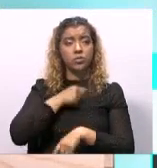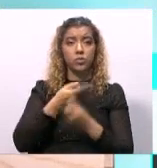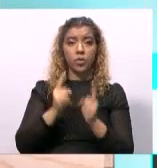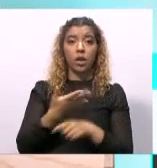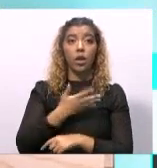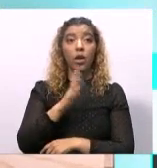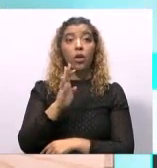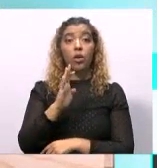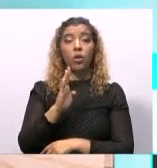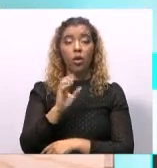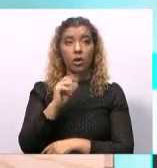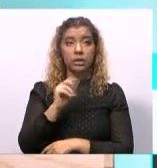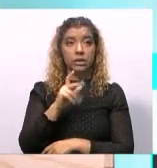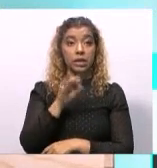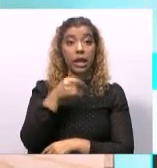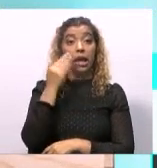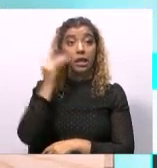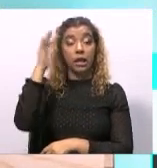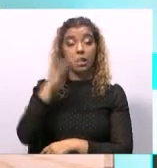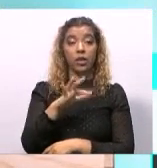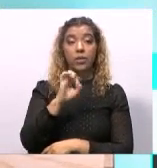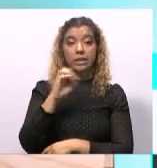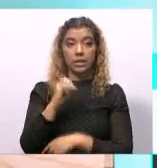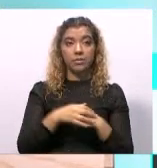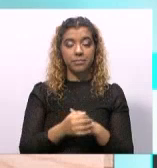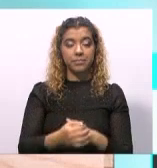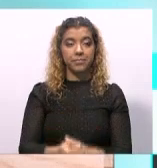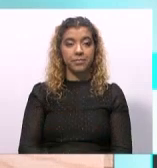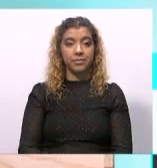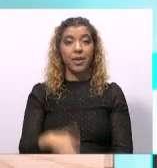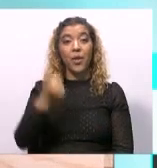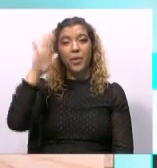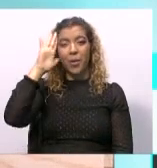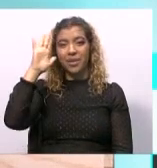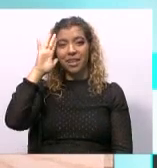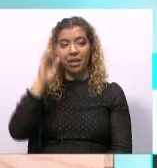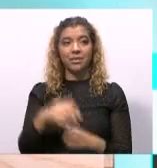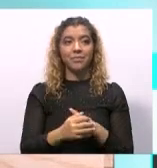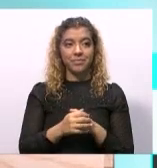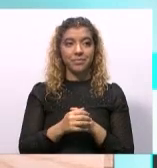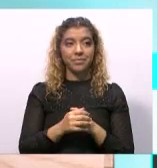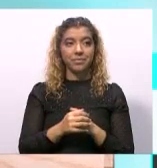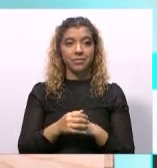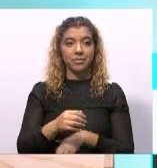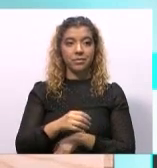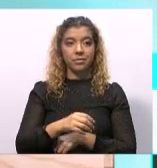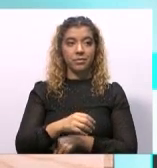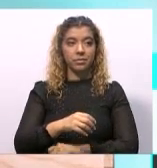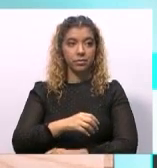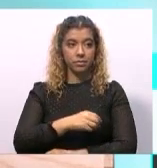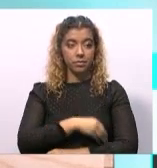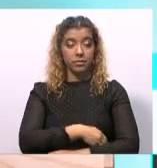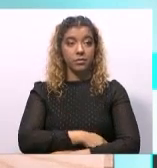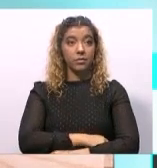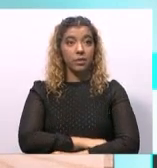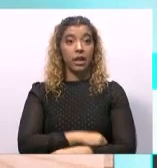Rosa Modesto, Liga do Porto, tem 80 anos. Seja bem-vinda ao consultório. Muito boa tarde. Olá, muito boa tarde, Ana Rosa, bem-vinda. Antes de